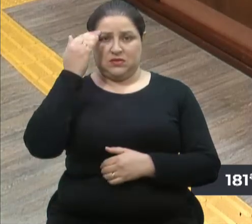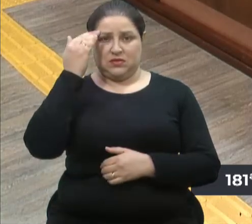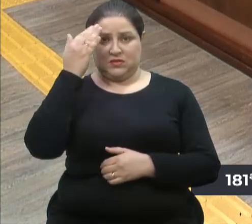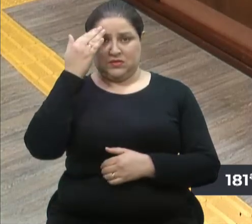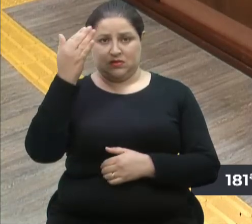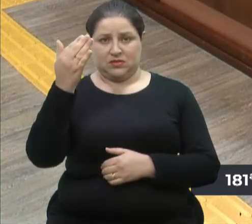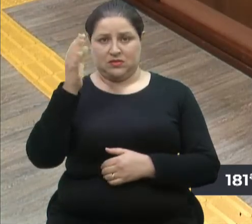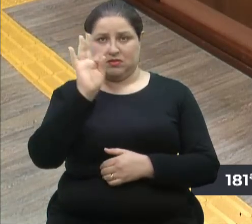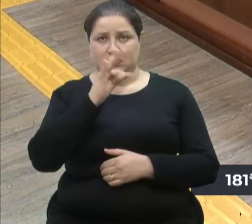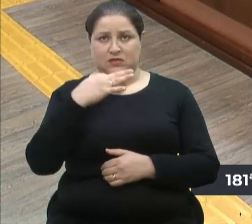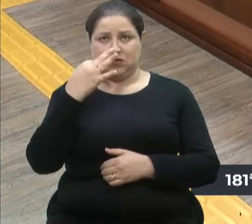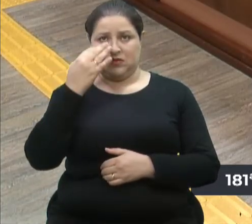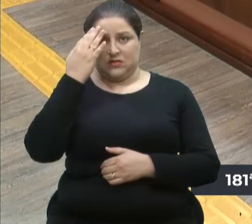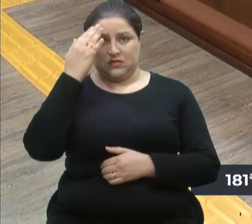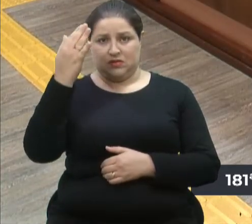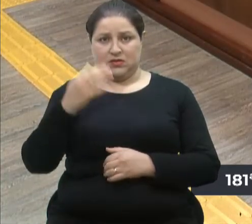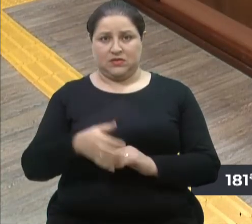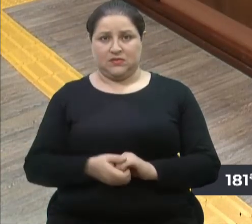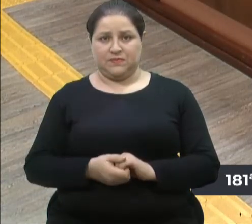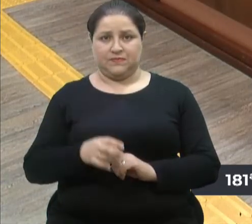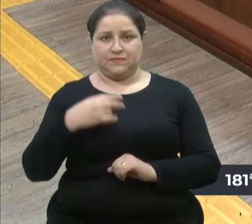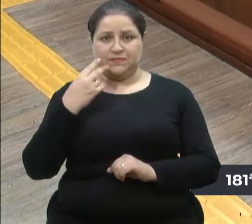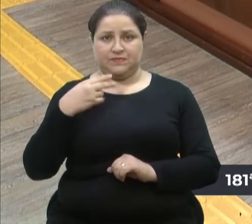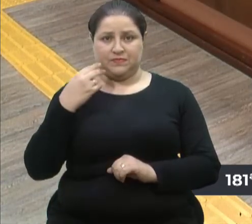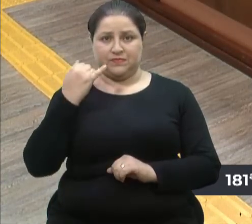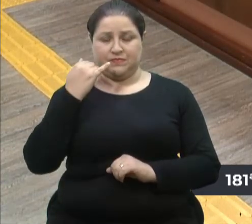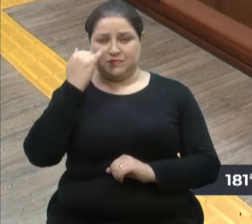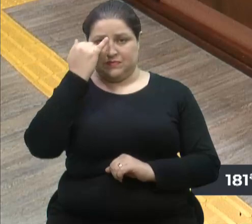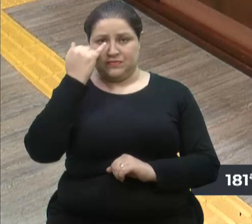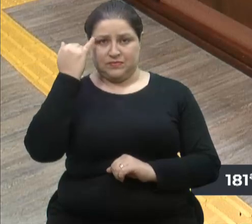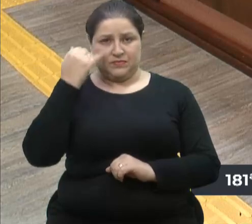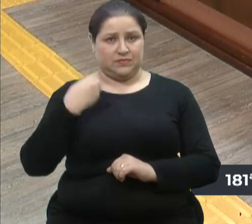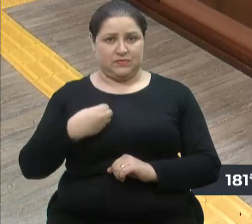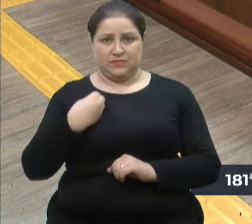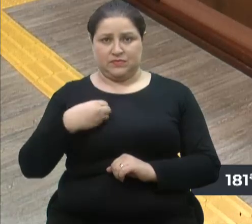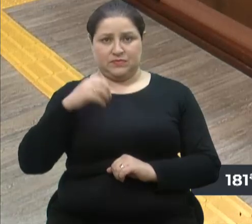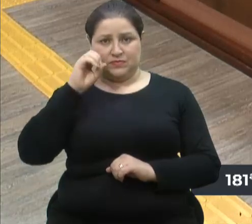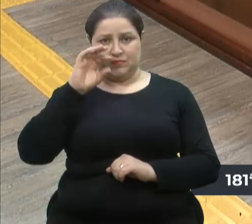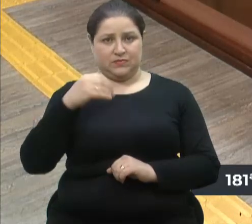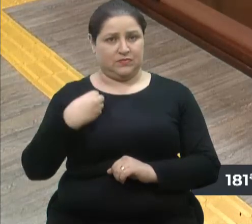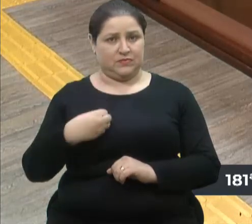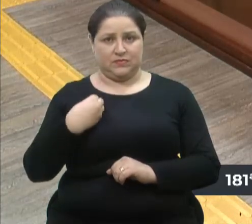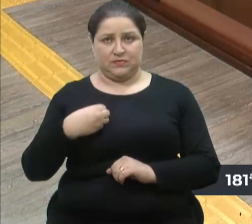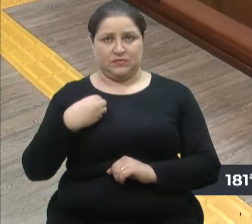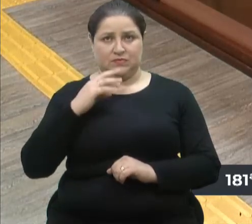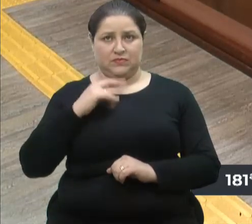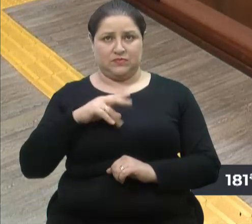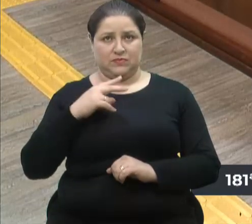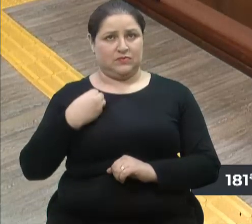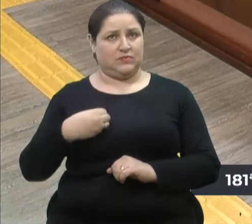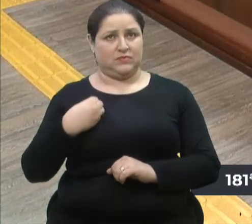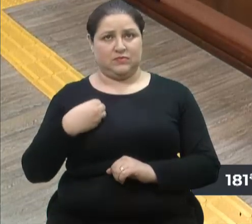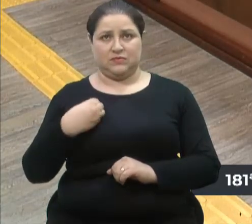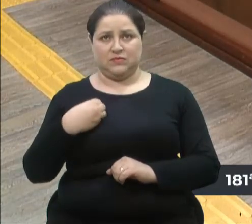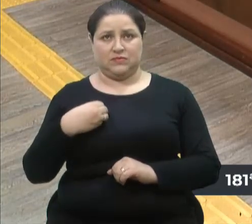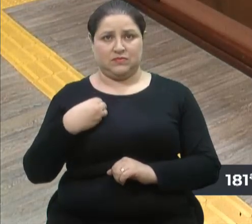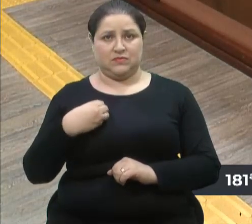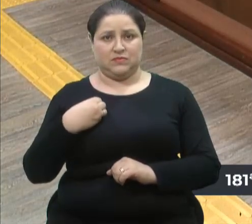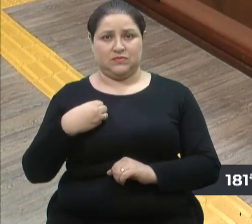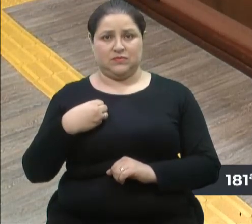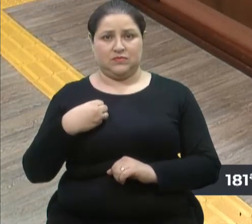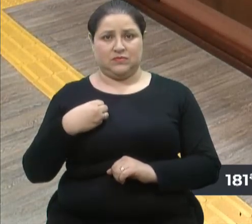Vereadora Tatiane, agradece, abre mão. Vereador D'Ambrosa, ausente. Vereador Fius, ausente. Vereador Renato, ausente.